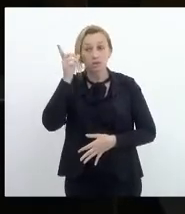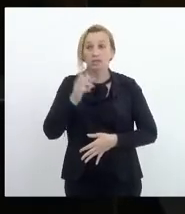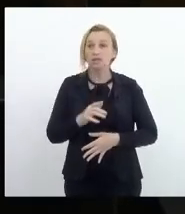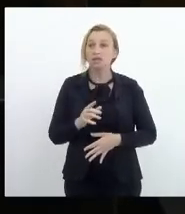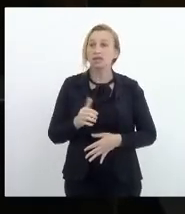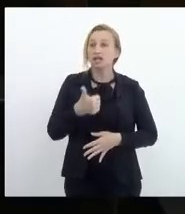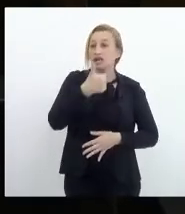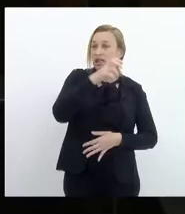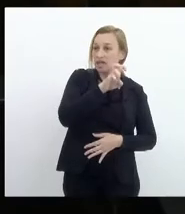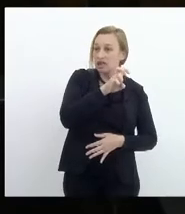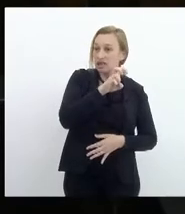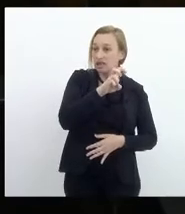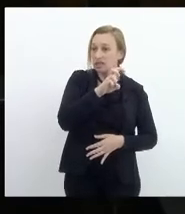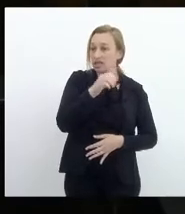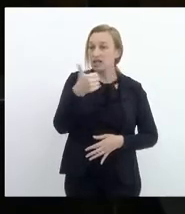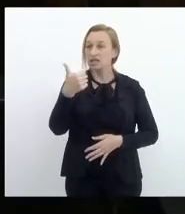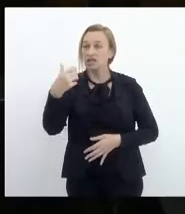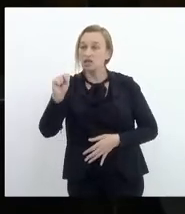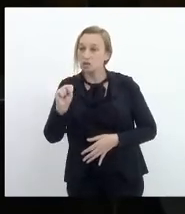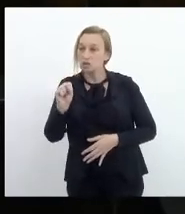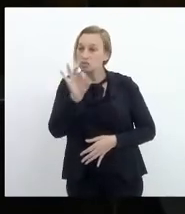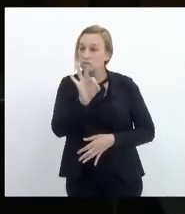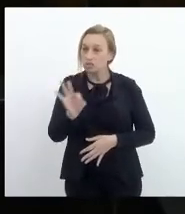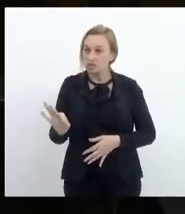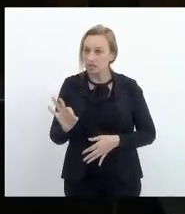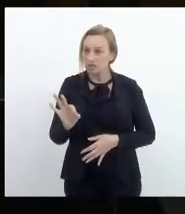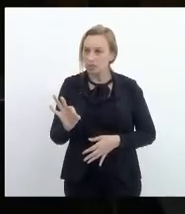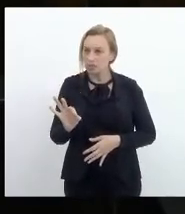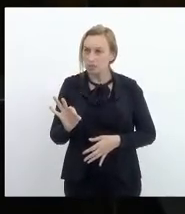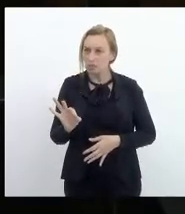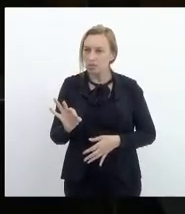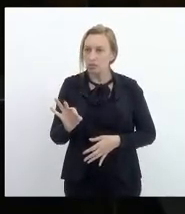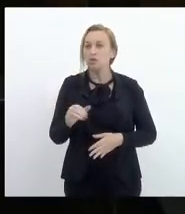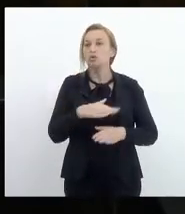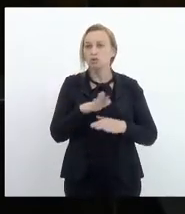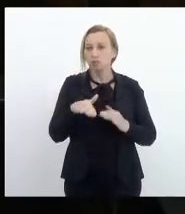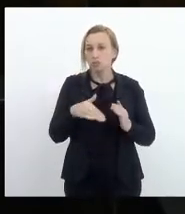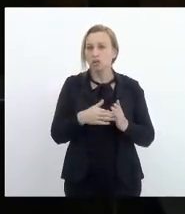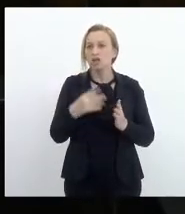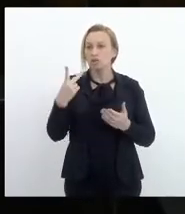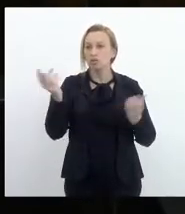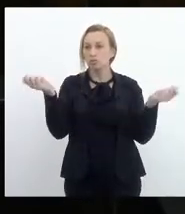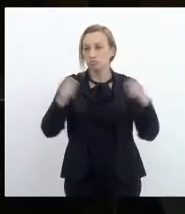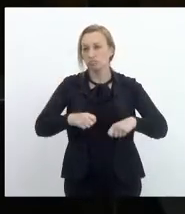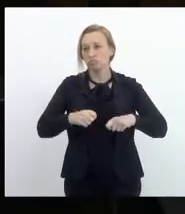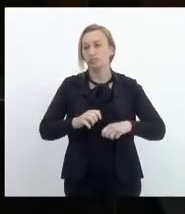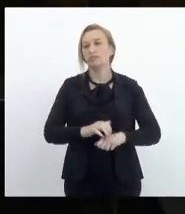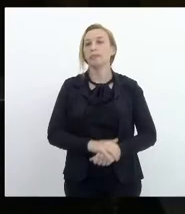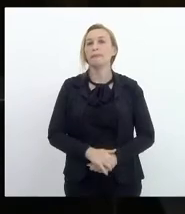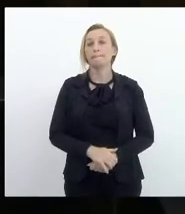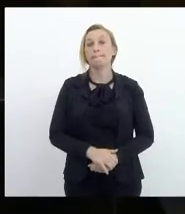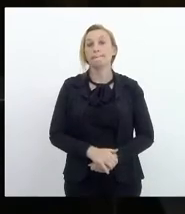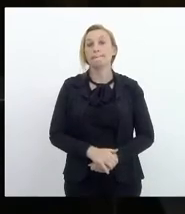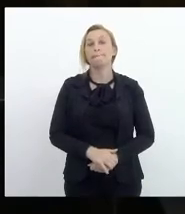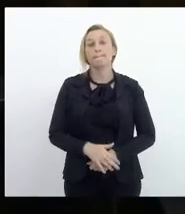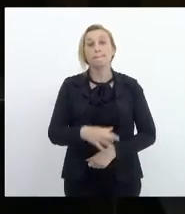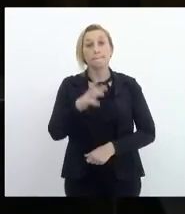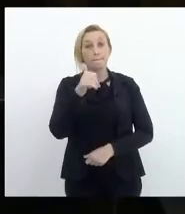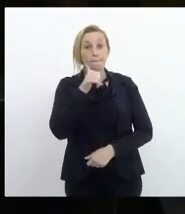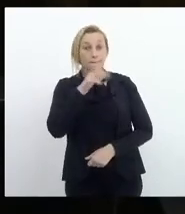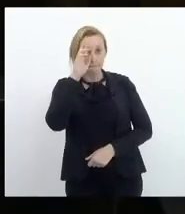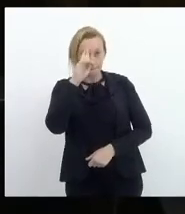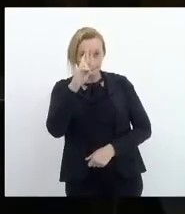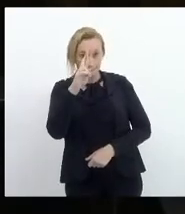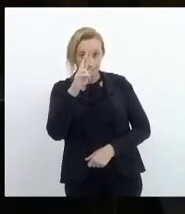entre 15 e 18 por cento do total da sua capacidade e a senhora sabe